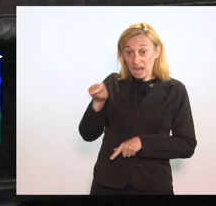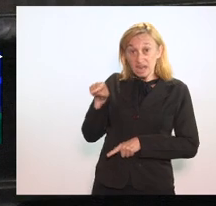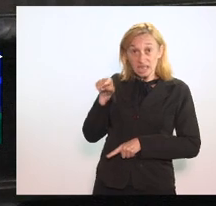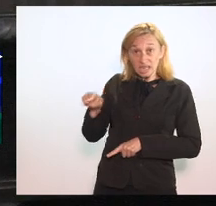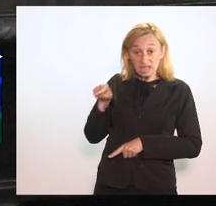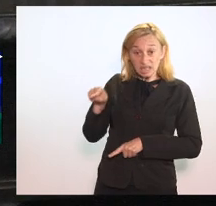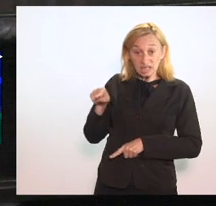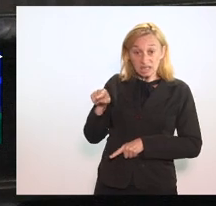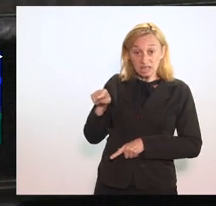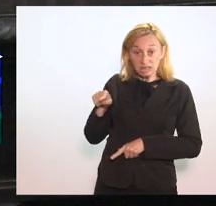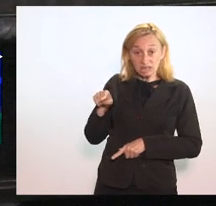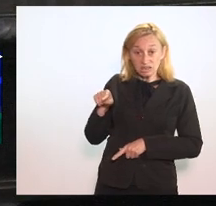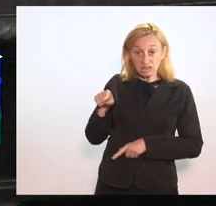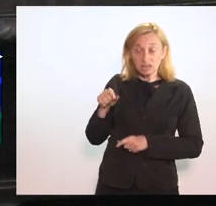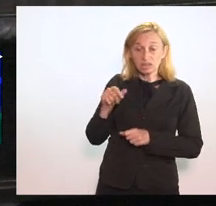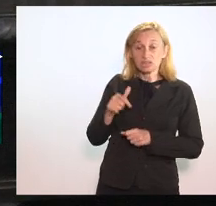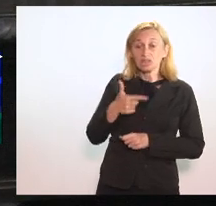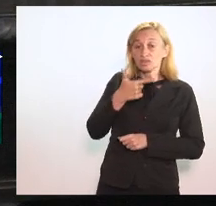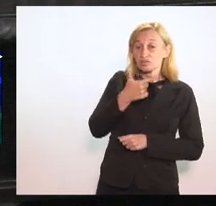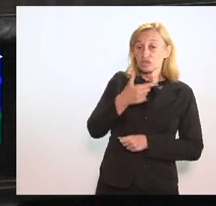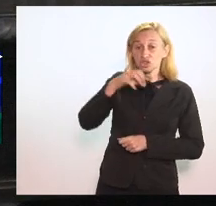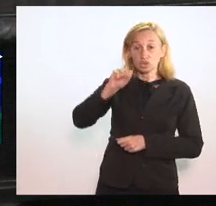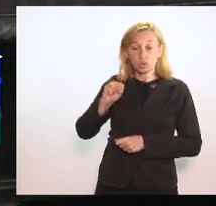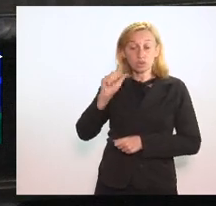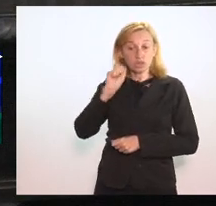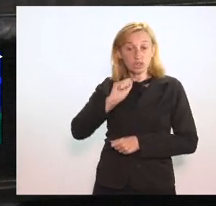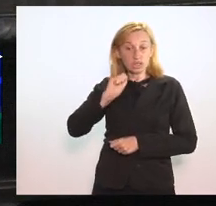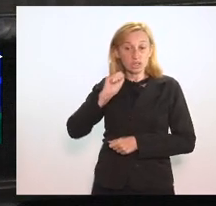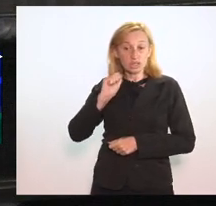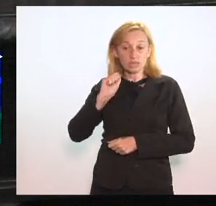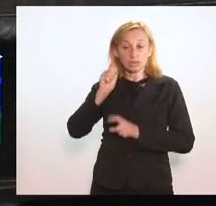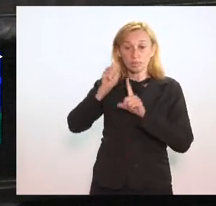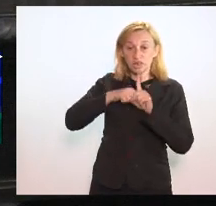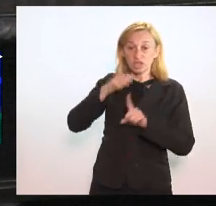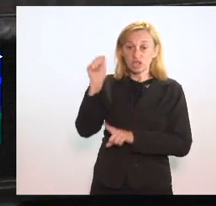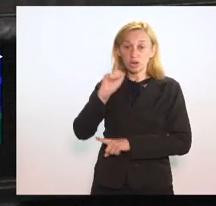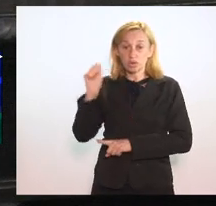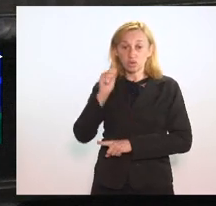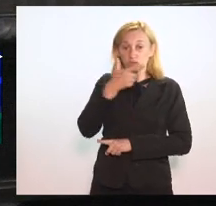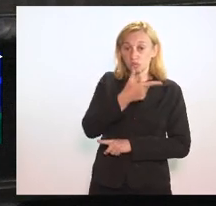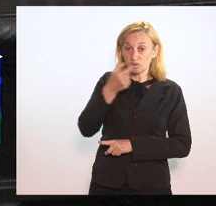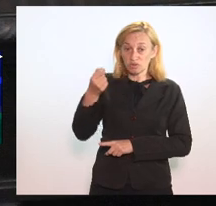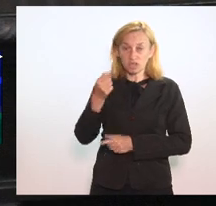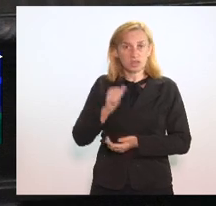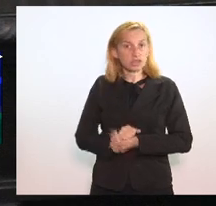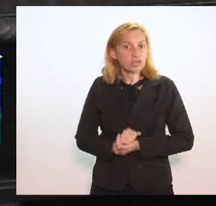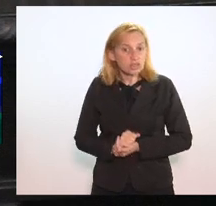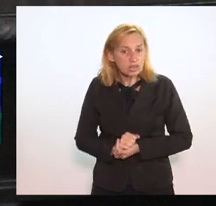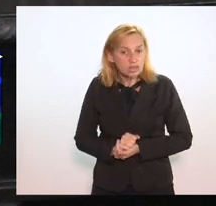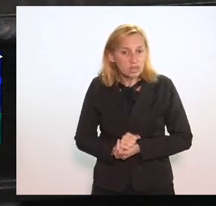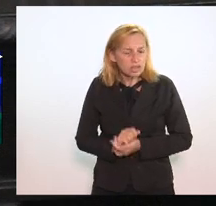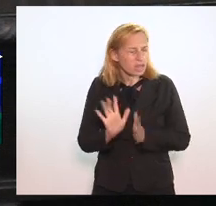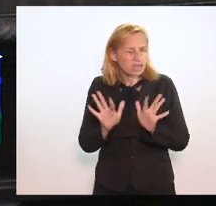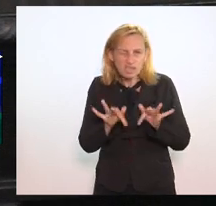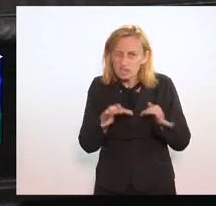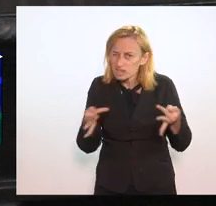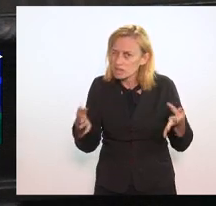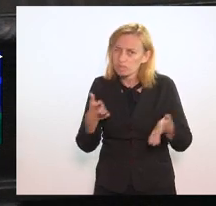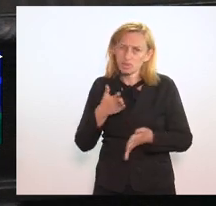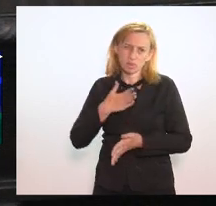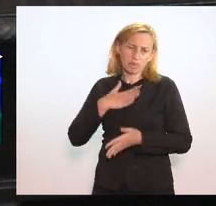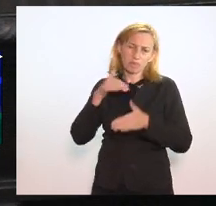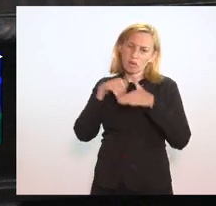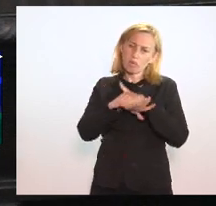desde vinte e oito de agosto de 2020 e é para mim é muito simples